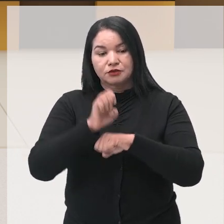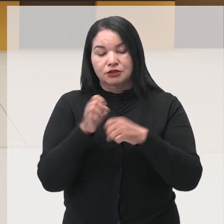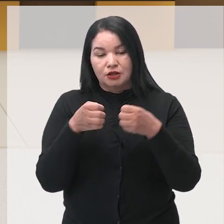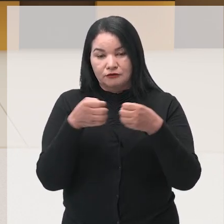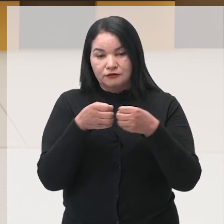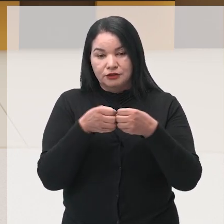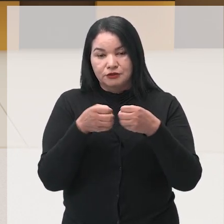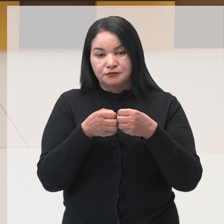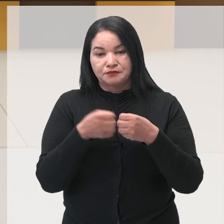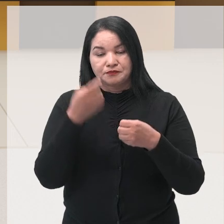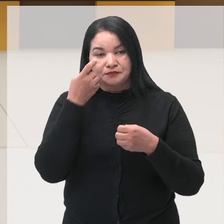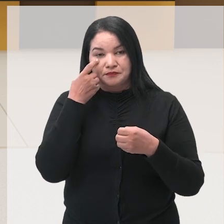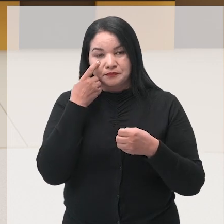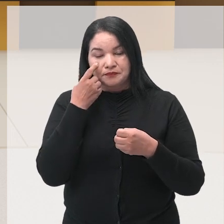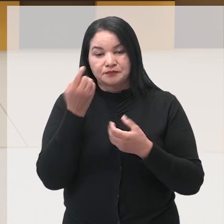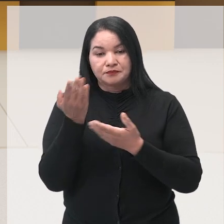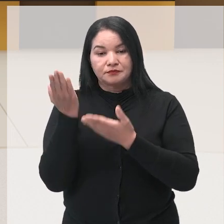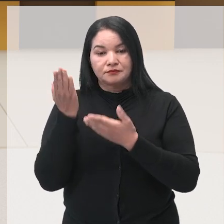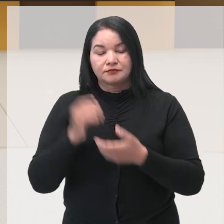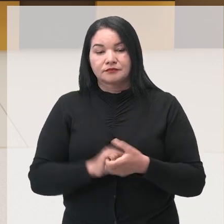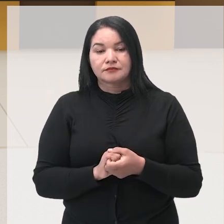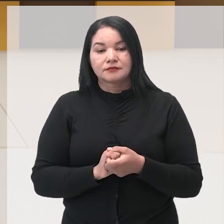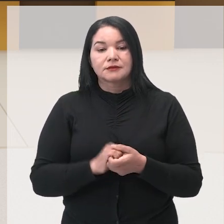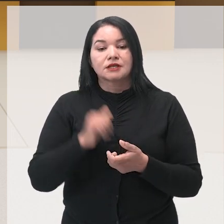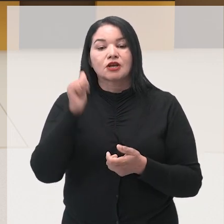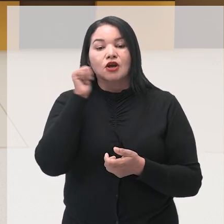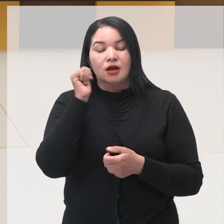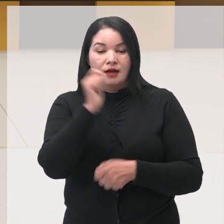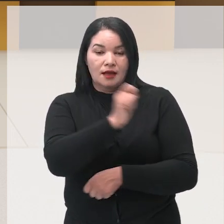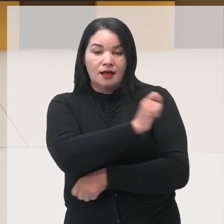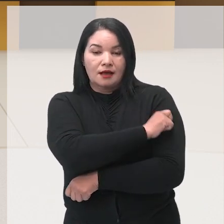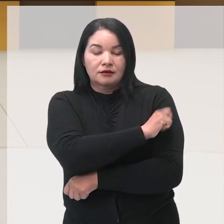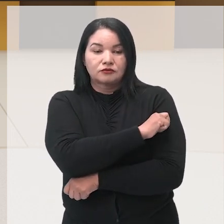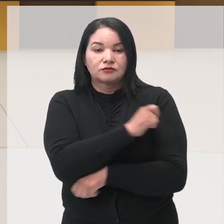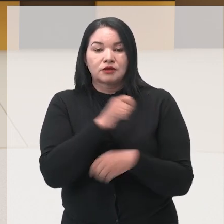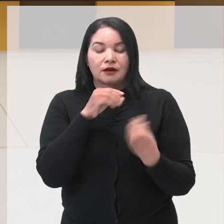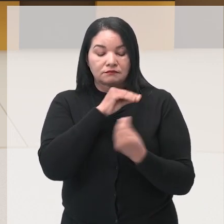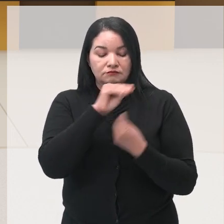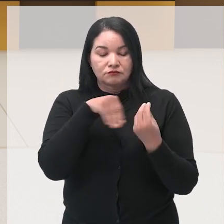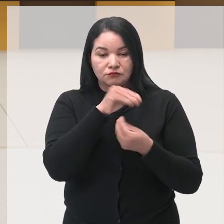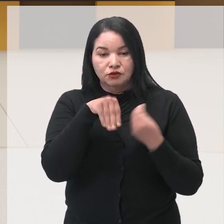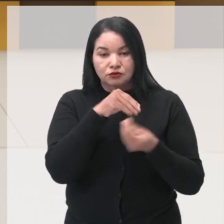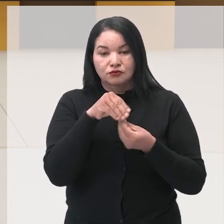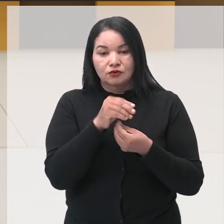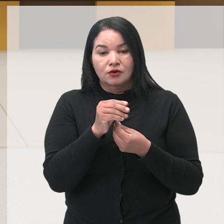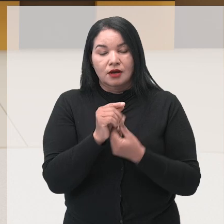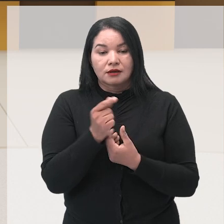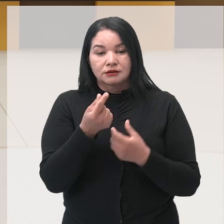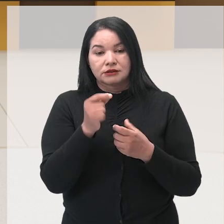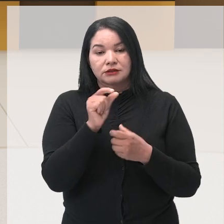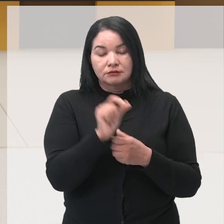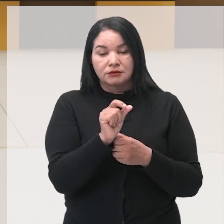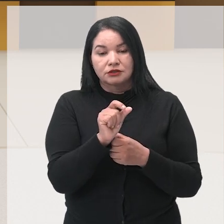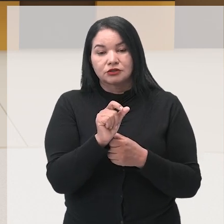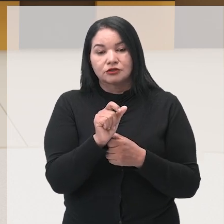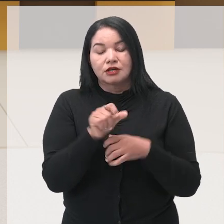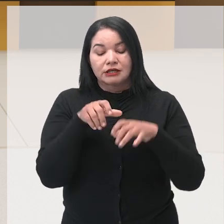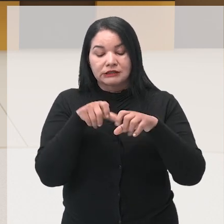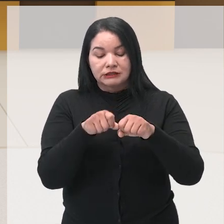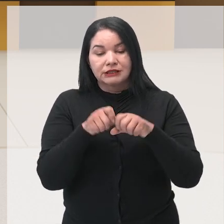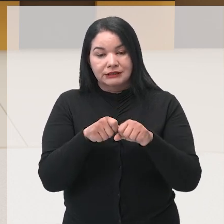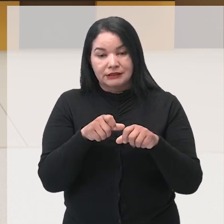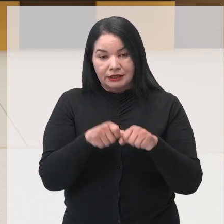só a manchete. A aluna do Pará cria mistura com sementes de açaí para a fabricação